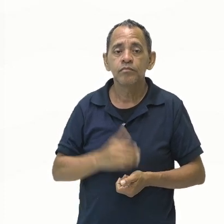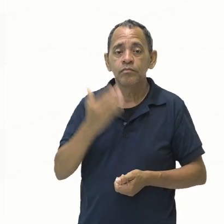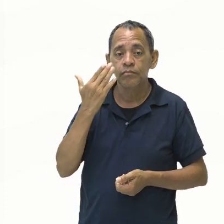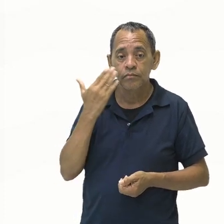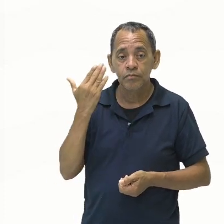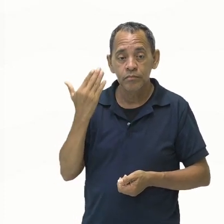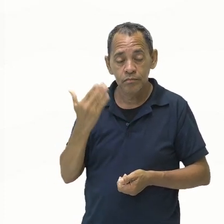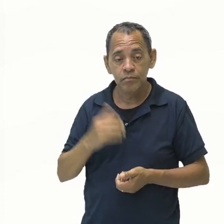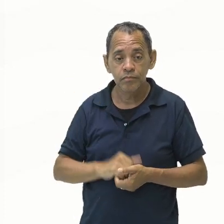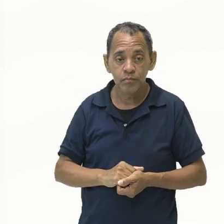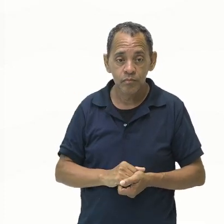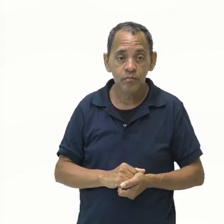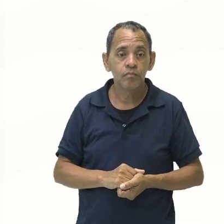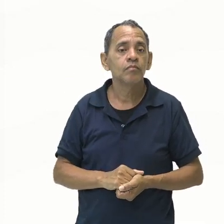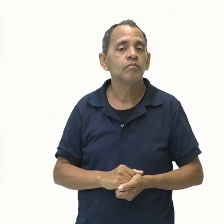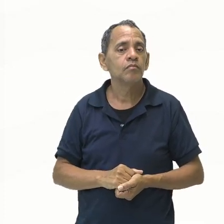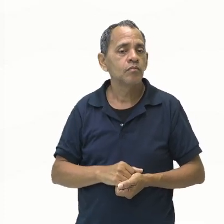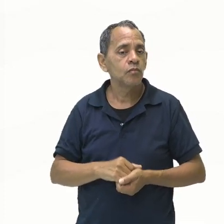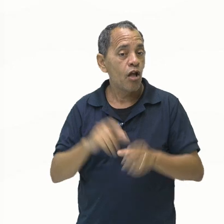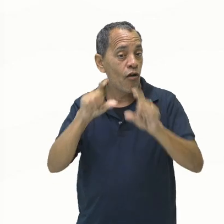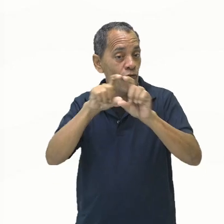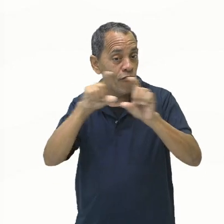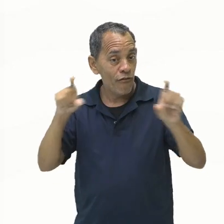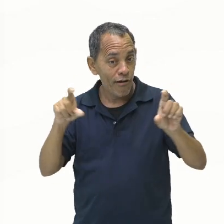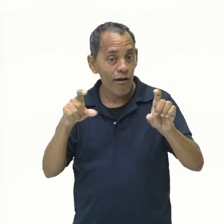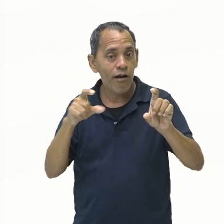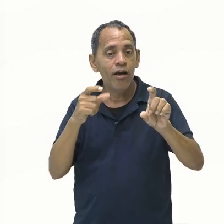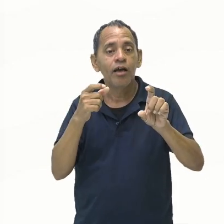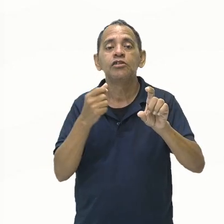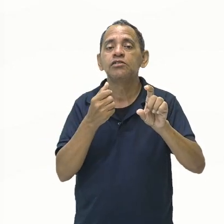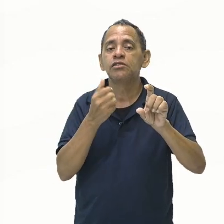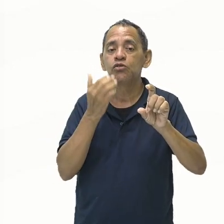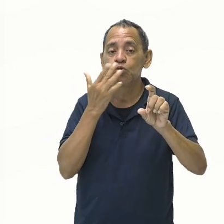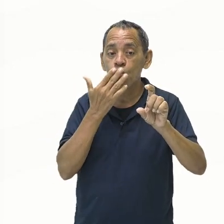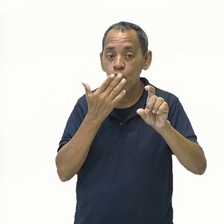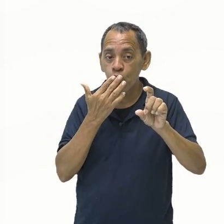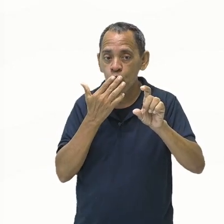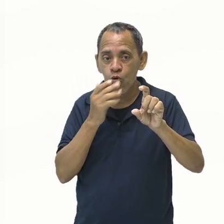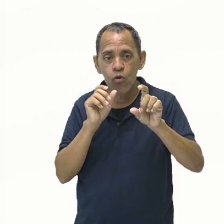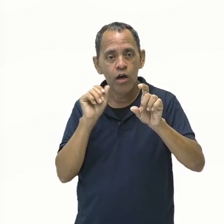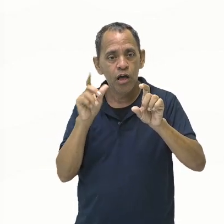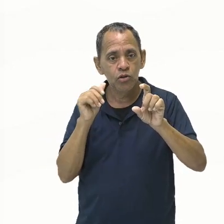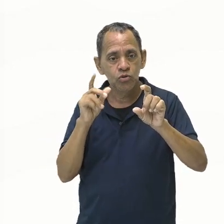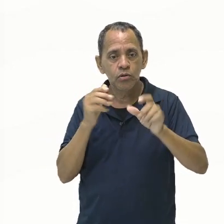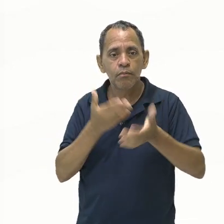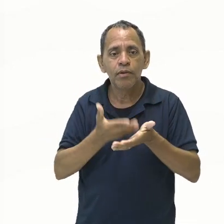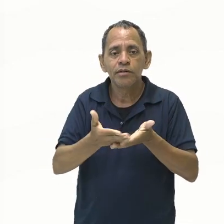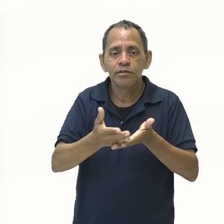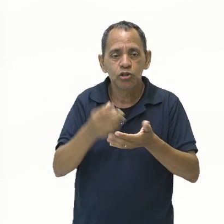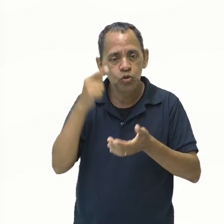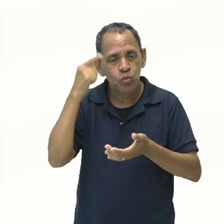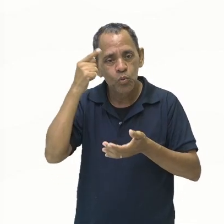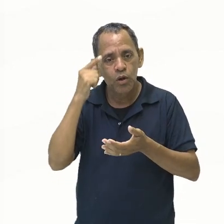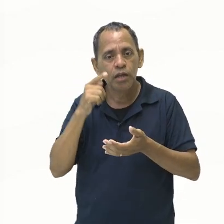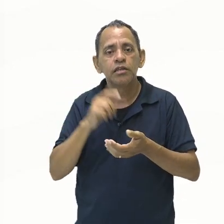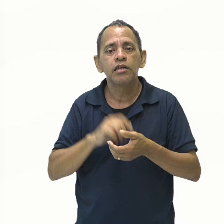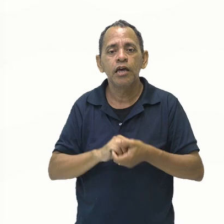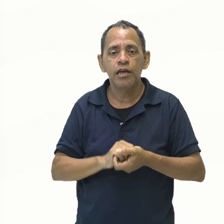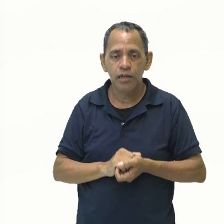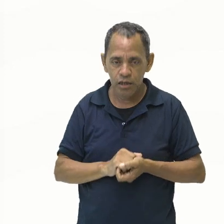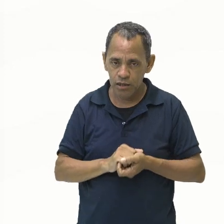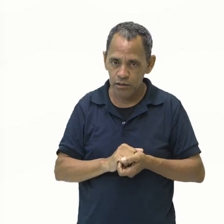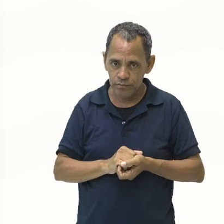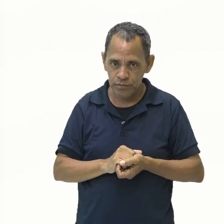Vamos dar uma olhadinha aqui, ó. A tese, o desenvolvimento de um tema a partir de uma ideia central ou ponto de vista, tá? A tese,